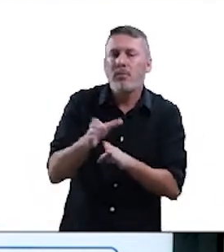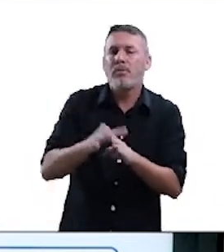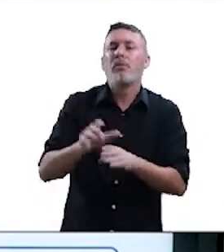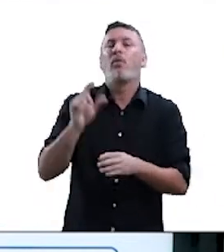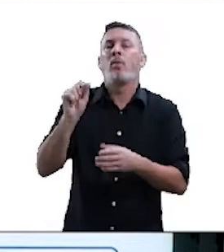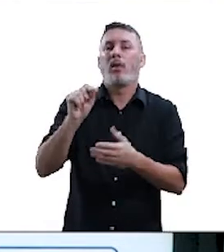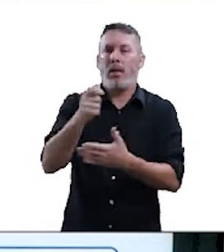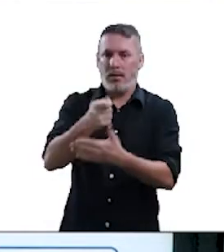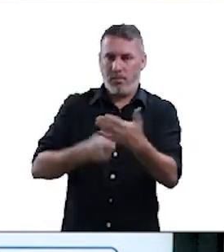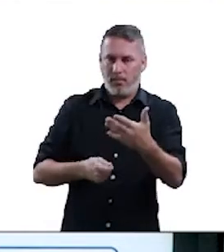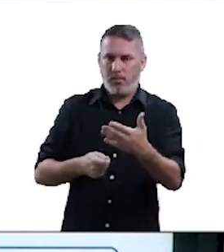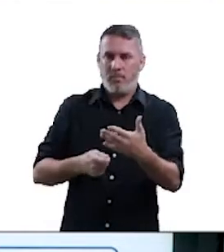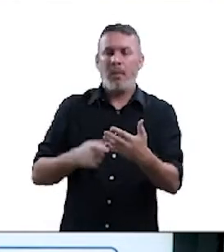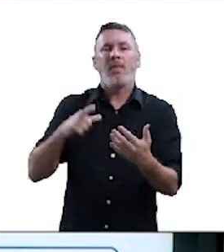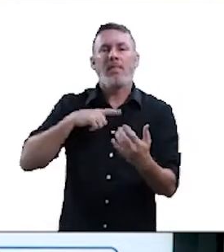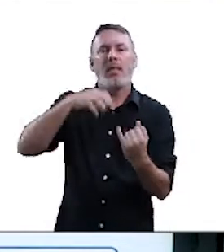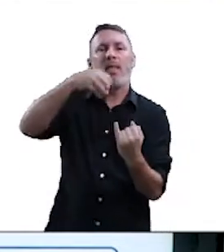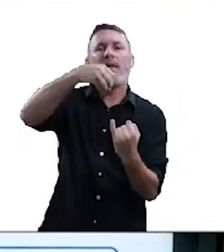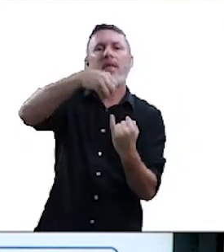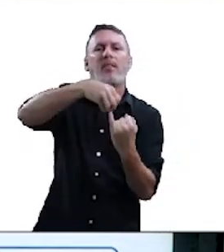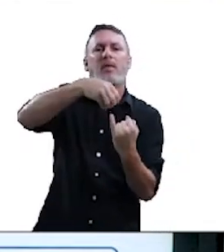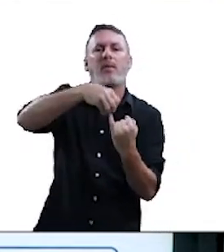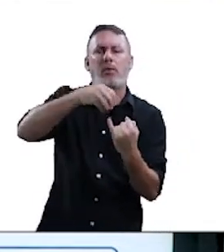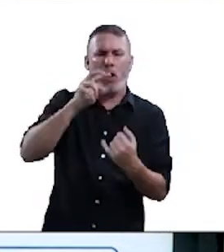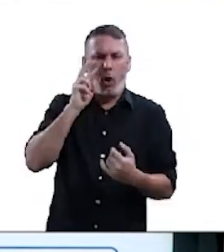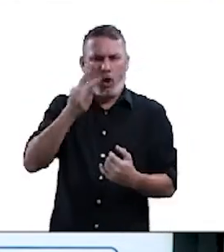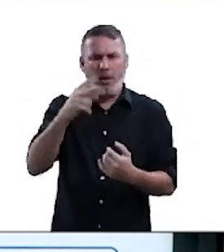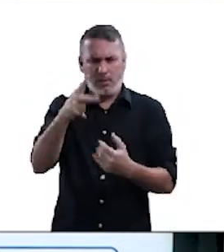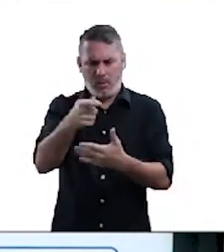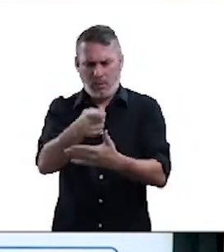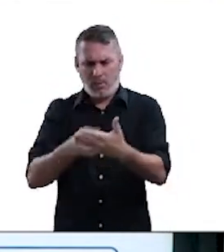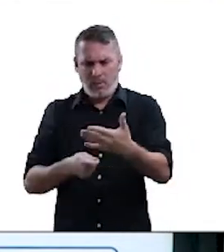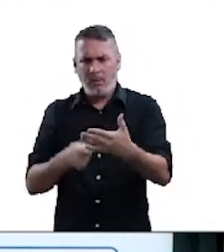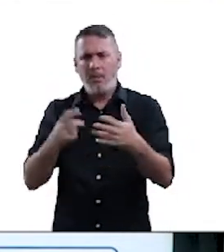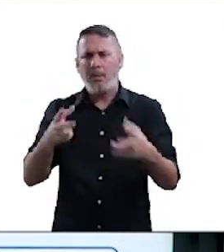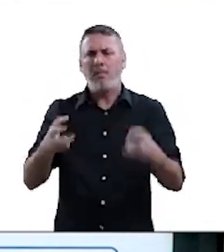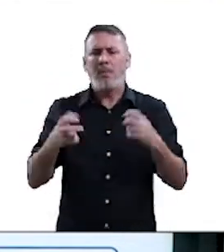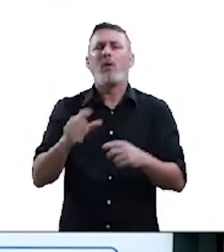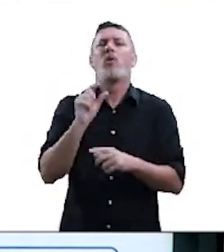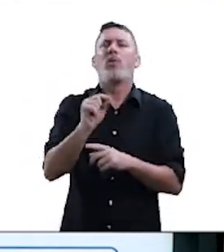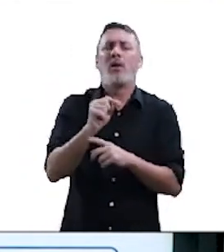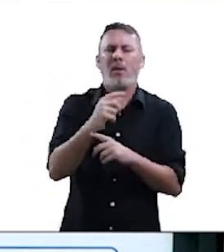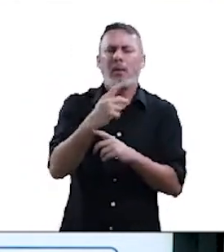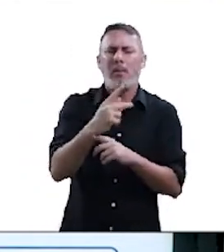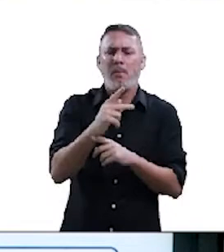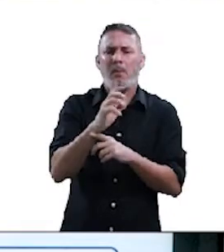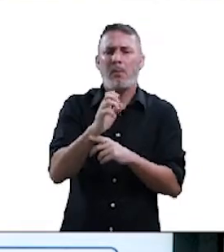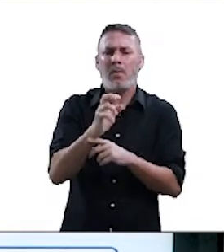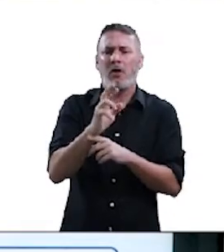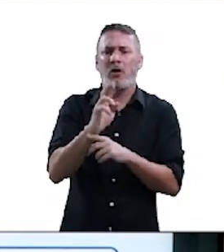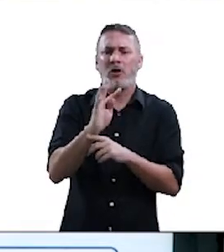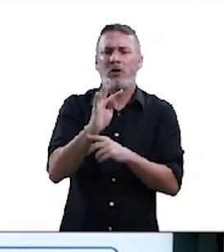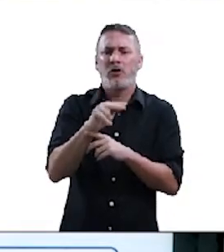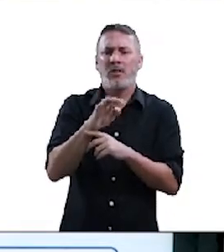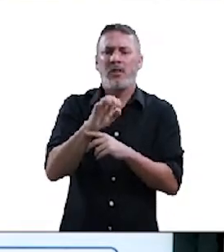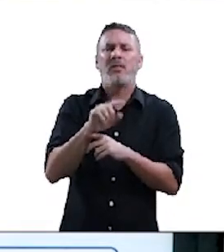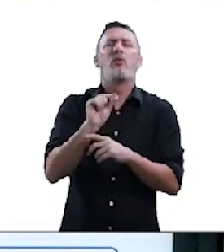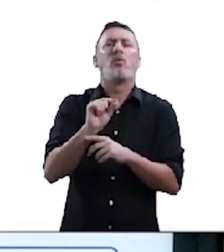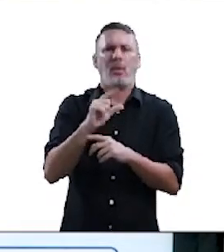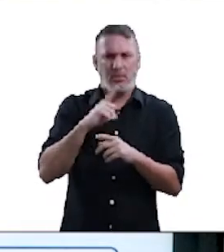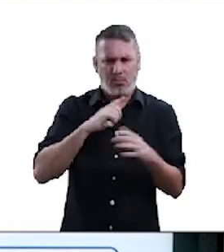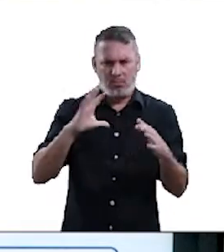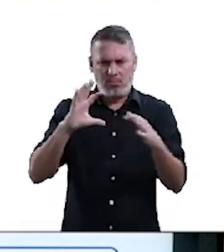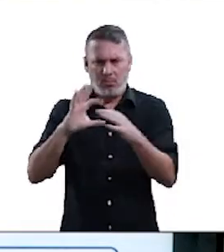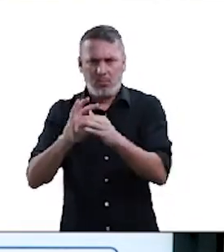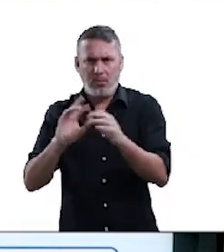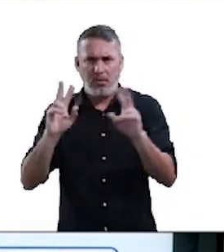Primeiro aspecto, ele vai ver se ela é pertinente à problemática, pertinente à sua tese, pertinente